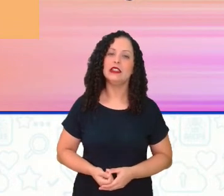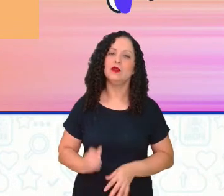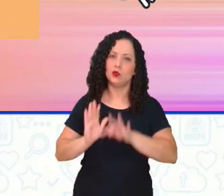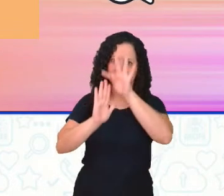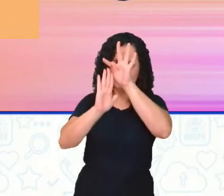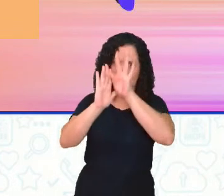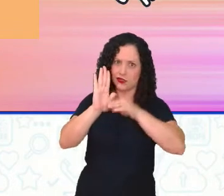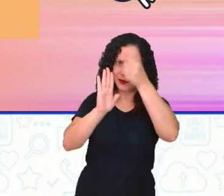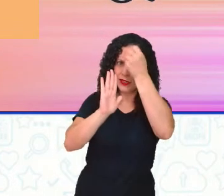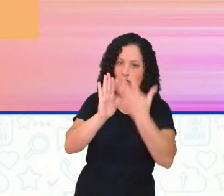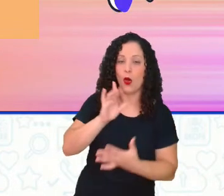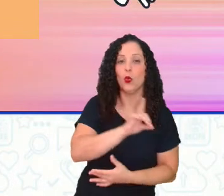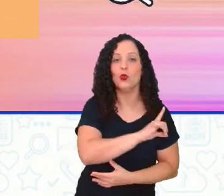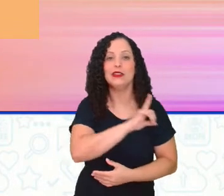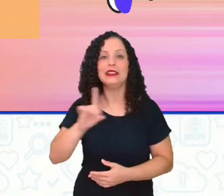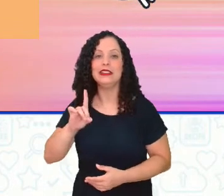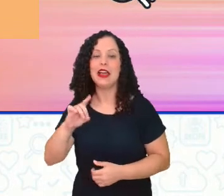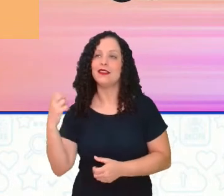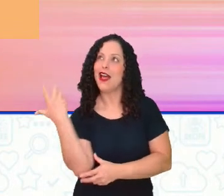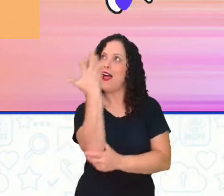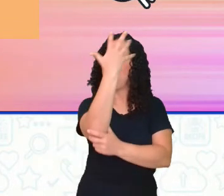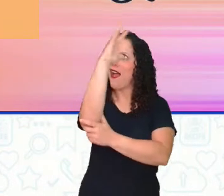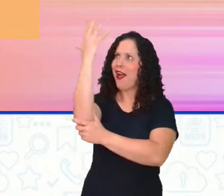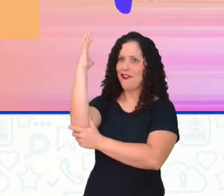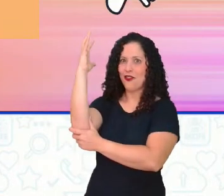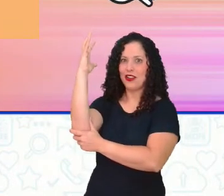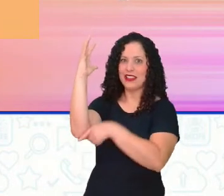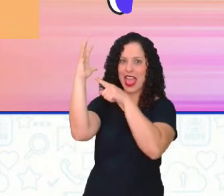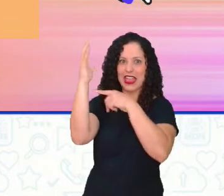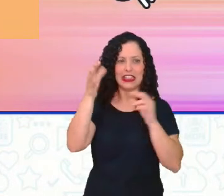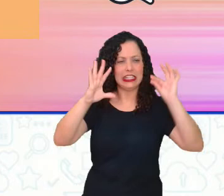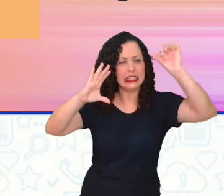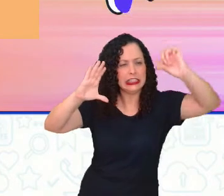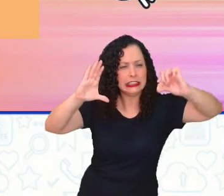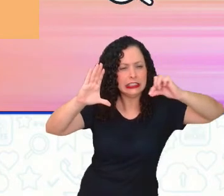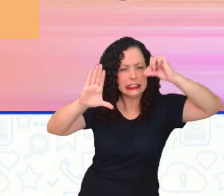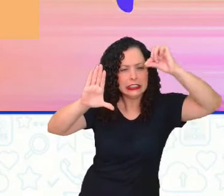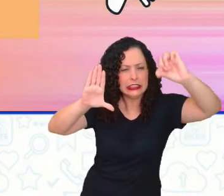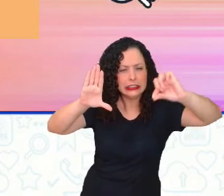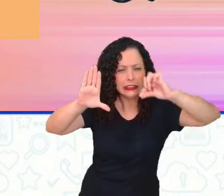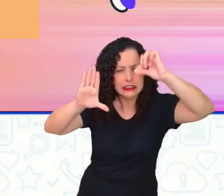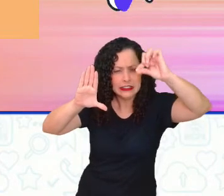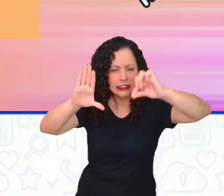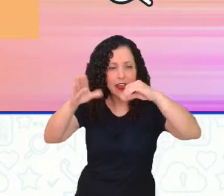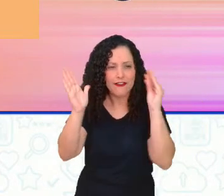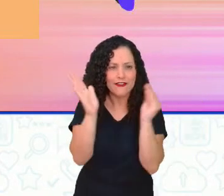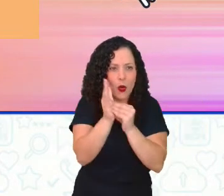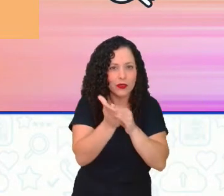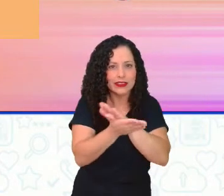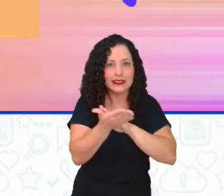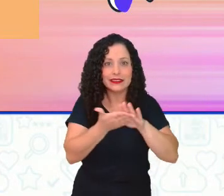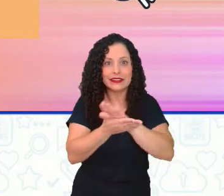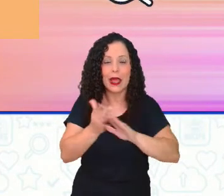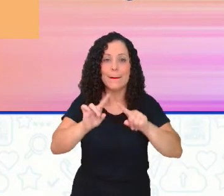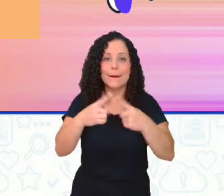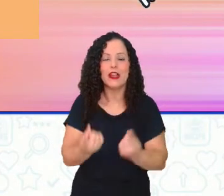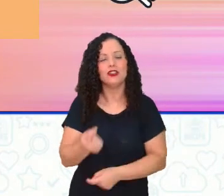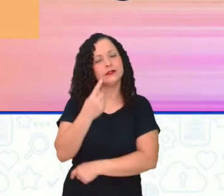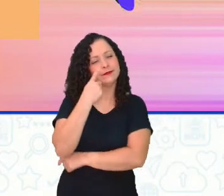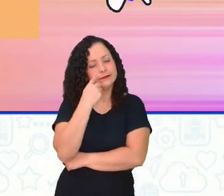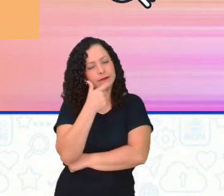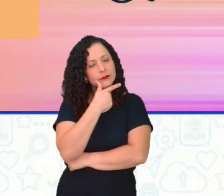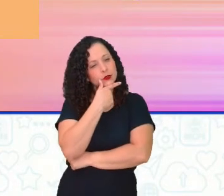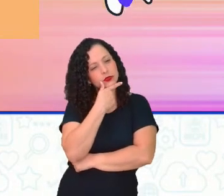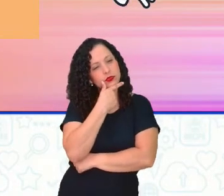da árvore. A árvore estava pronta, parecia não faltar nada, mas a menina sabia que tinha chegado a hora de acrescentar os